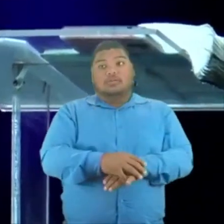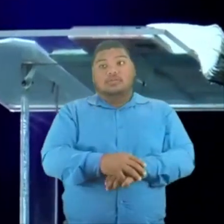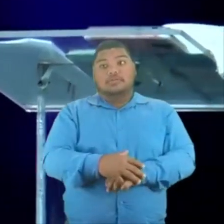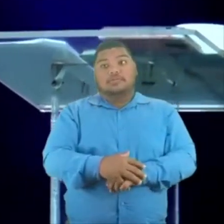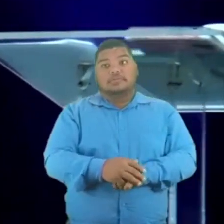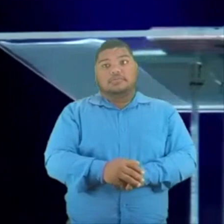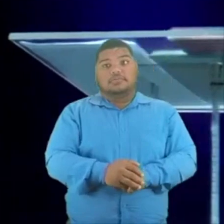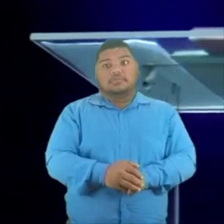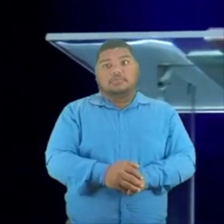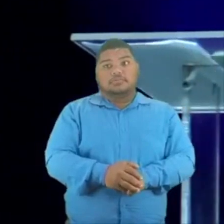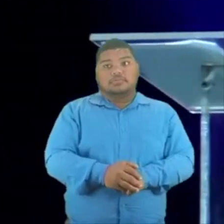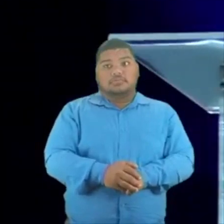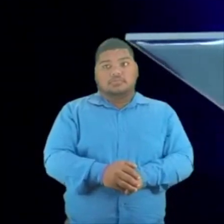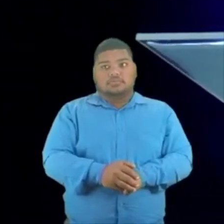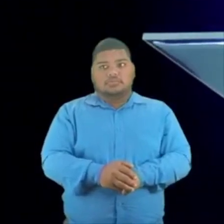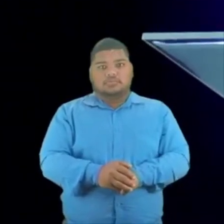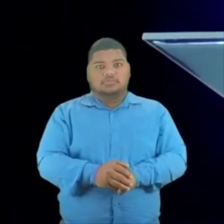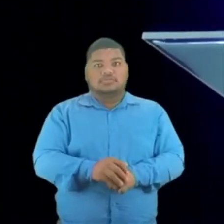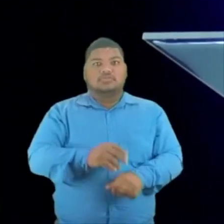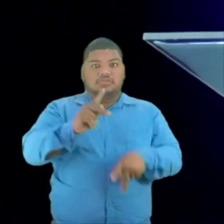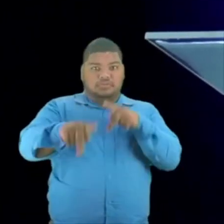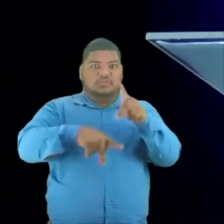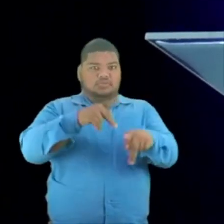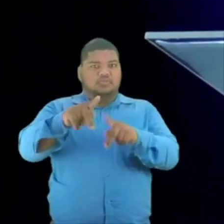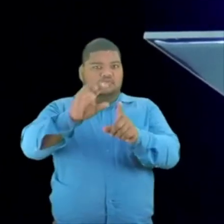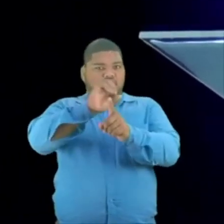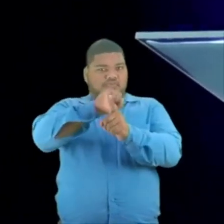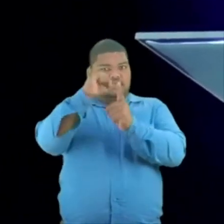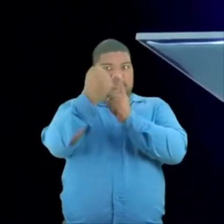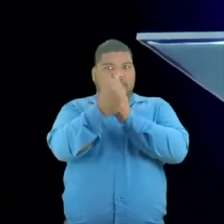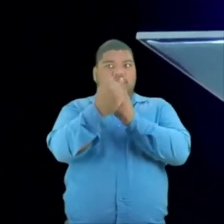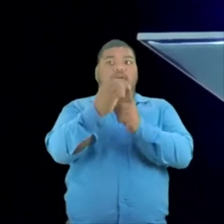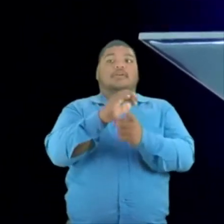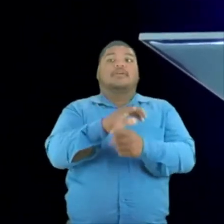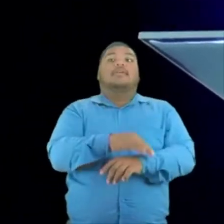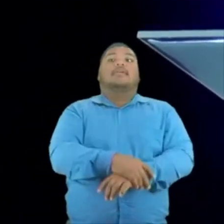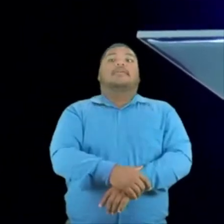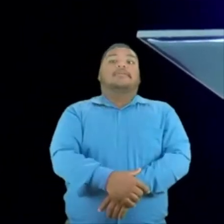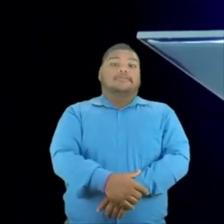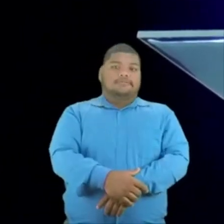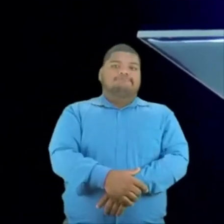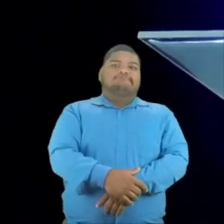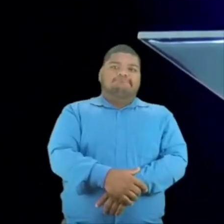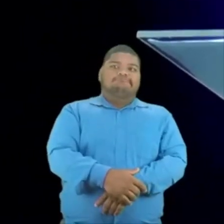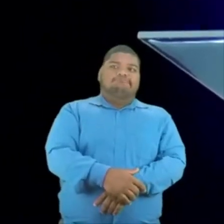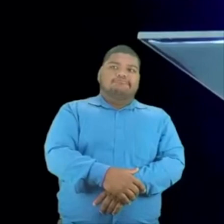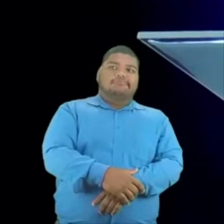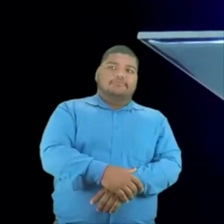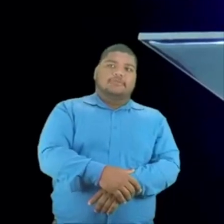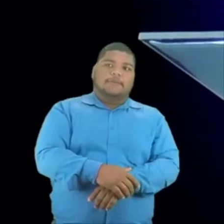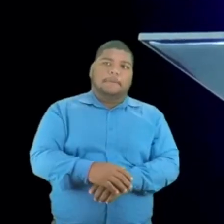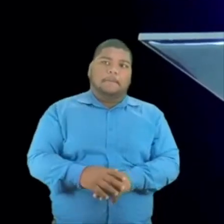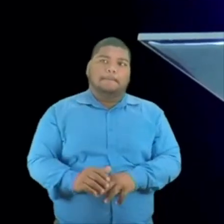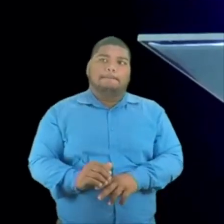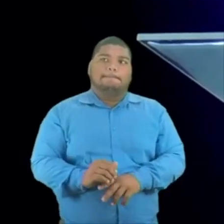Ah, tu vai para a igreja? É clube social, é? Ah, pessoa que lá tu